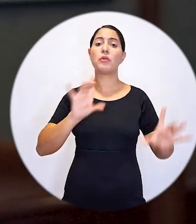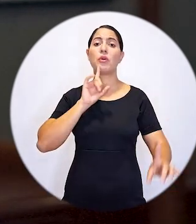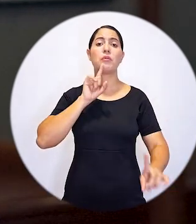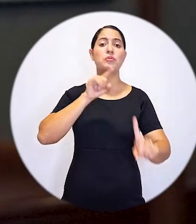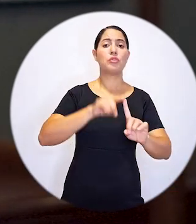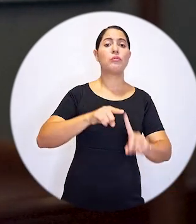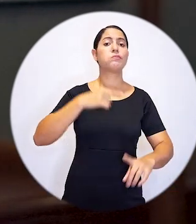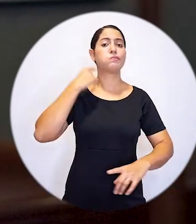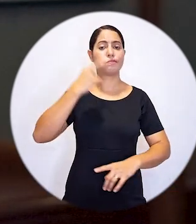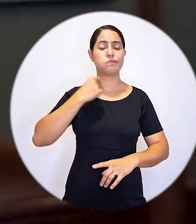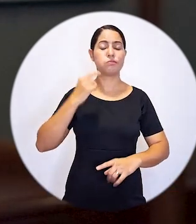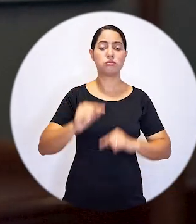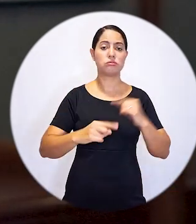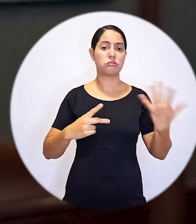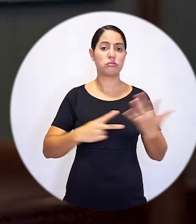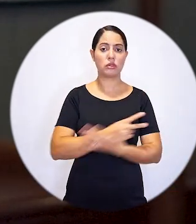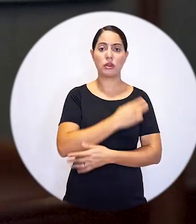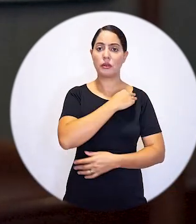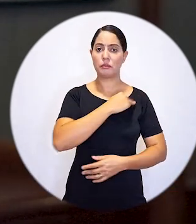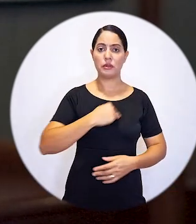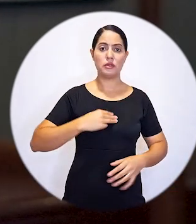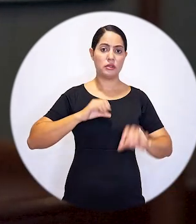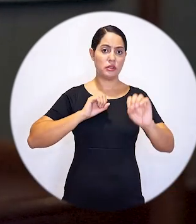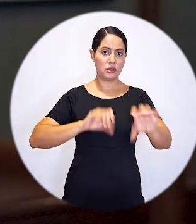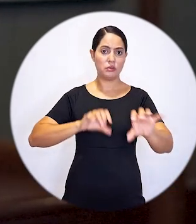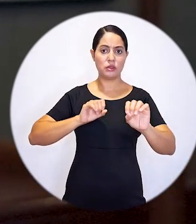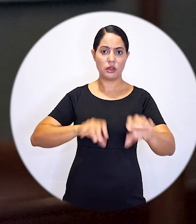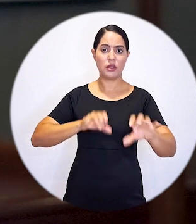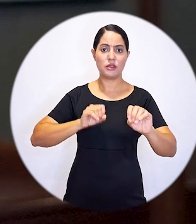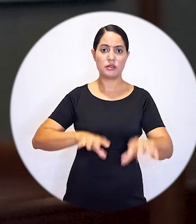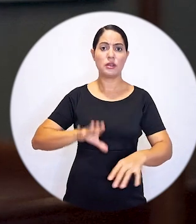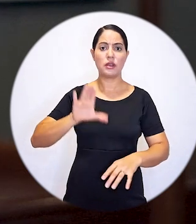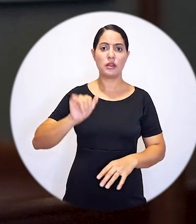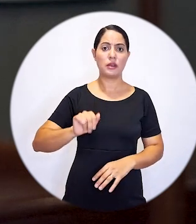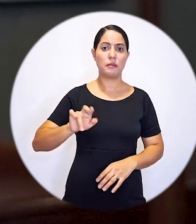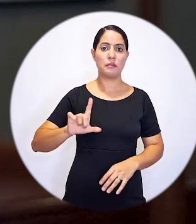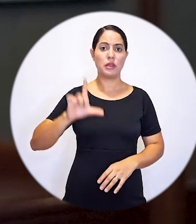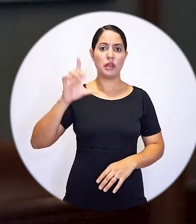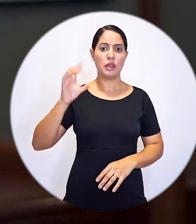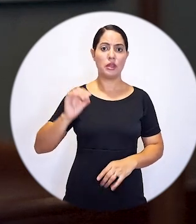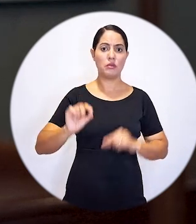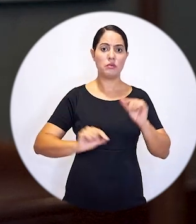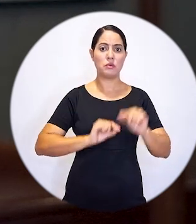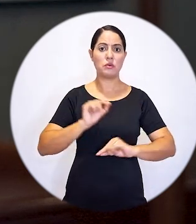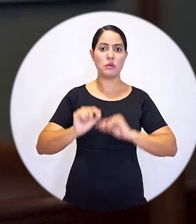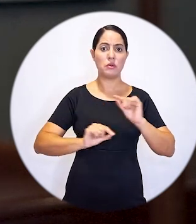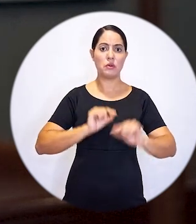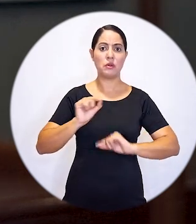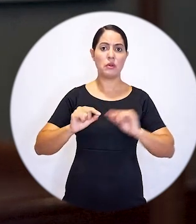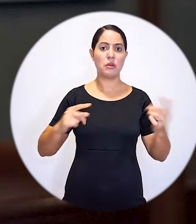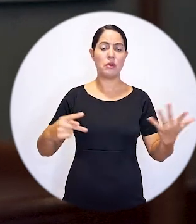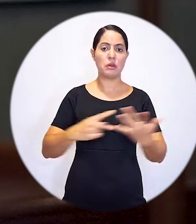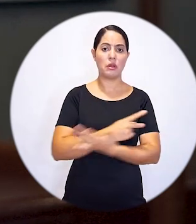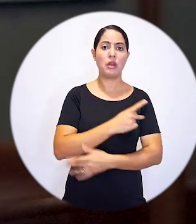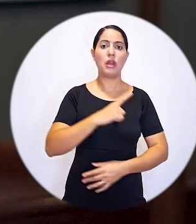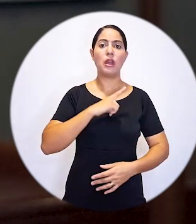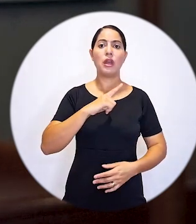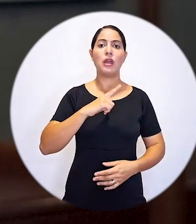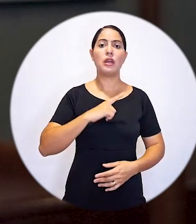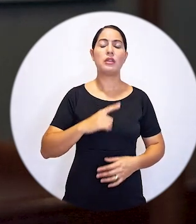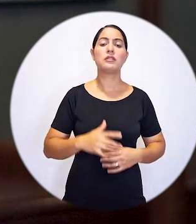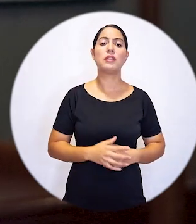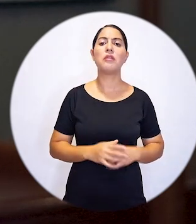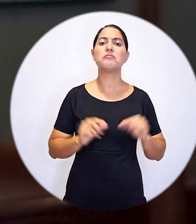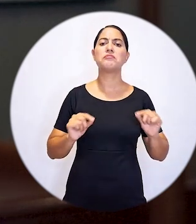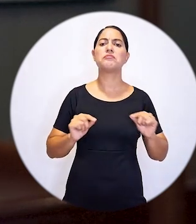educação superior voltada à advocacia, o ministro da Educação, Camilo Santana, assinou a portaria que cria a